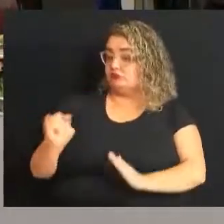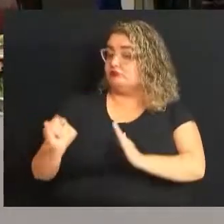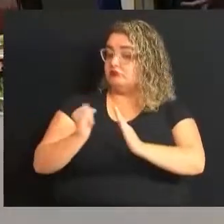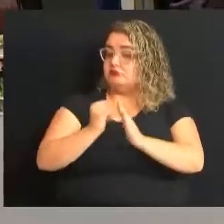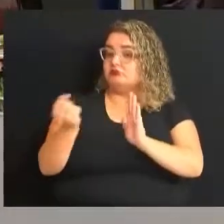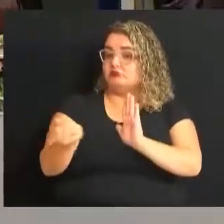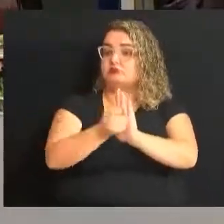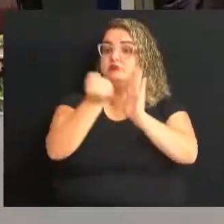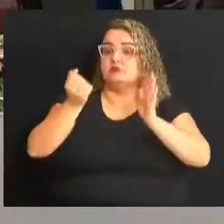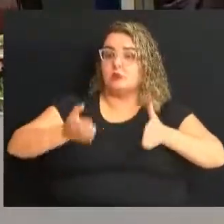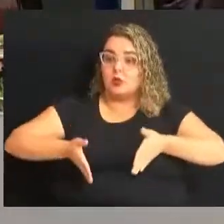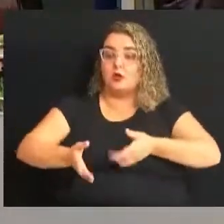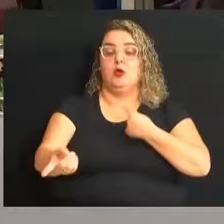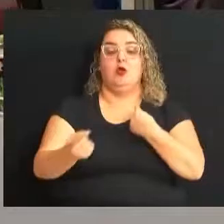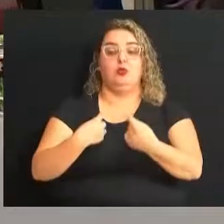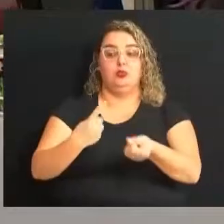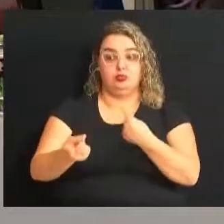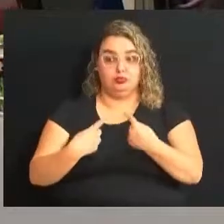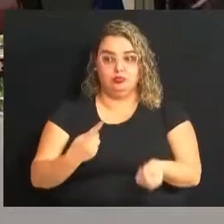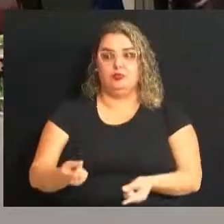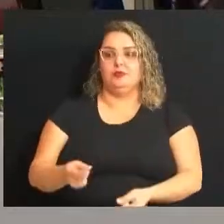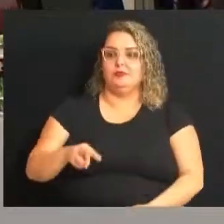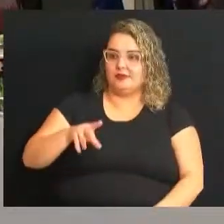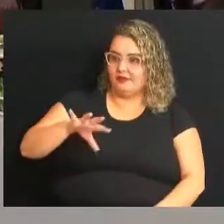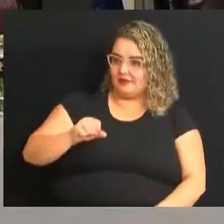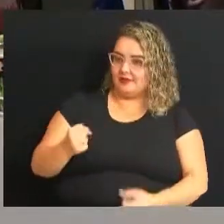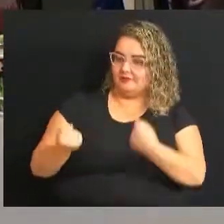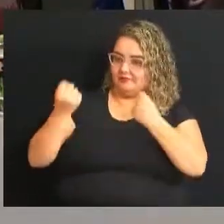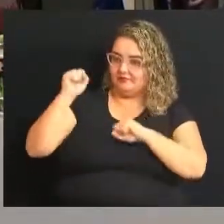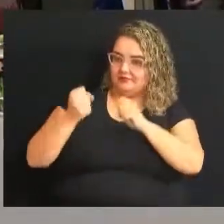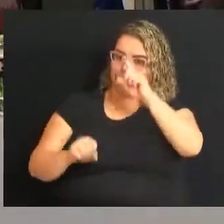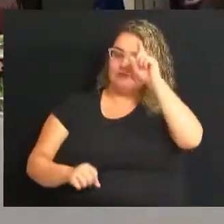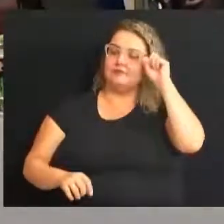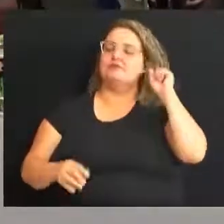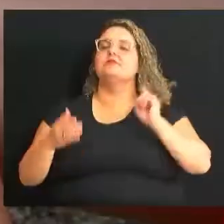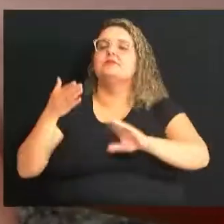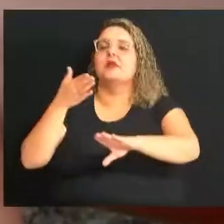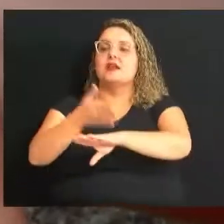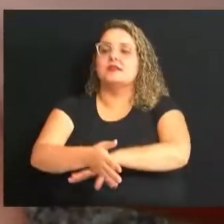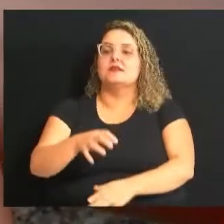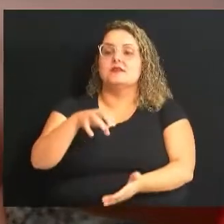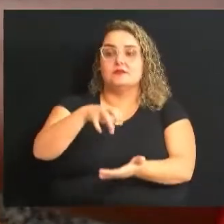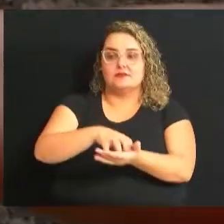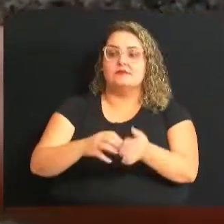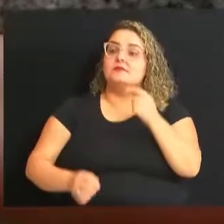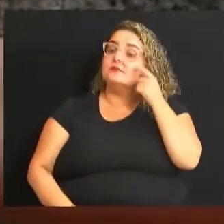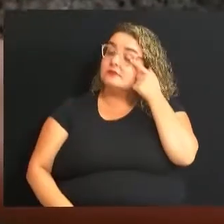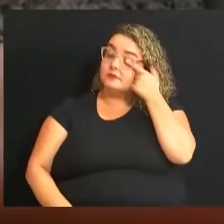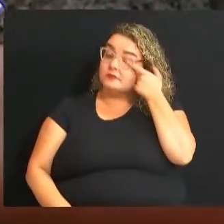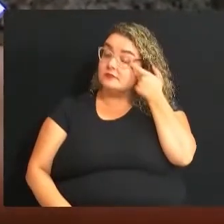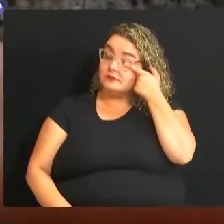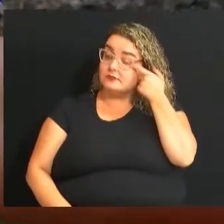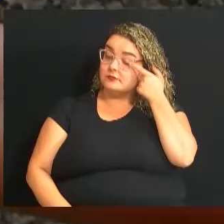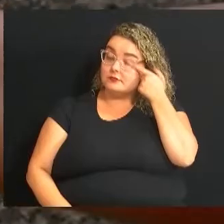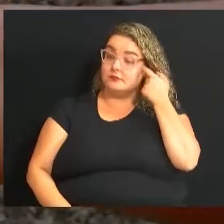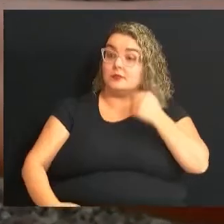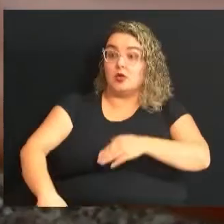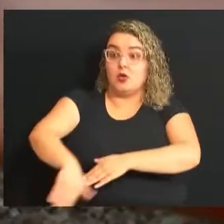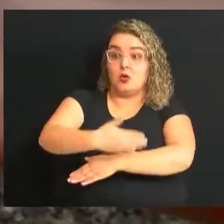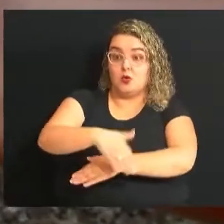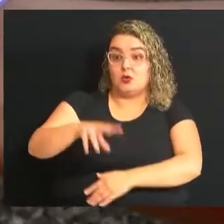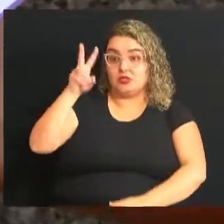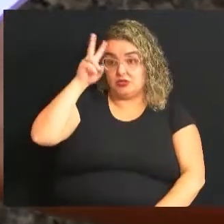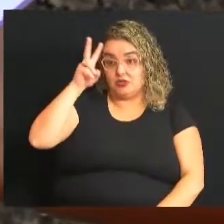vias mais movimentadas da Vila Industrial, que dá acesso ao centro. Está no livro Ruas de Histórias Negras